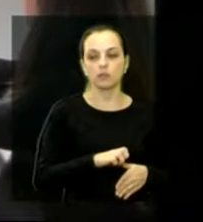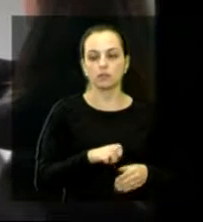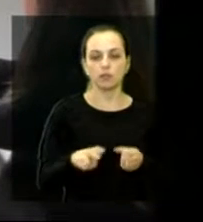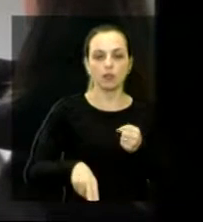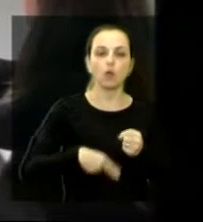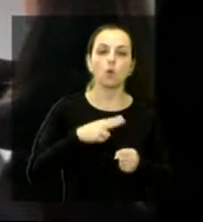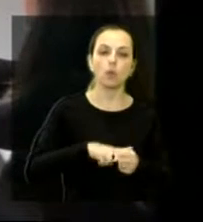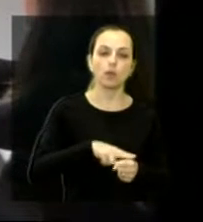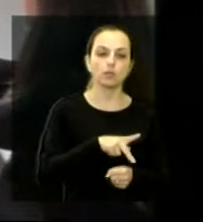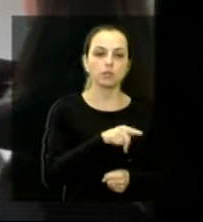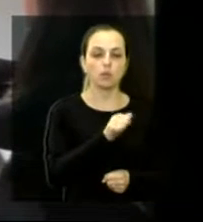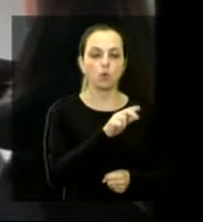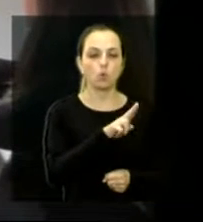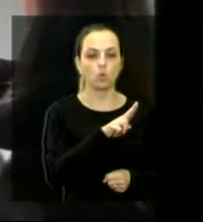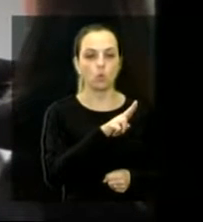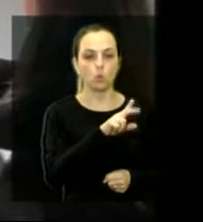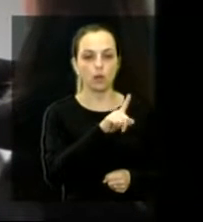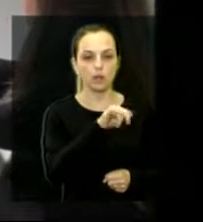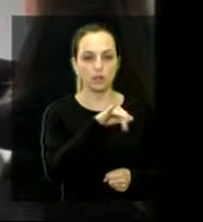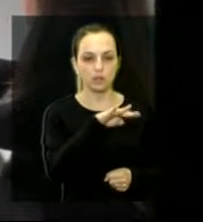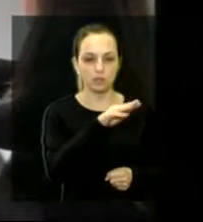de Trânsito de Araraquara.